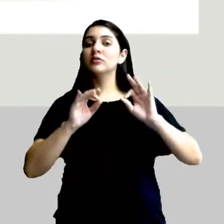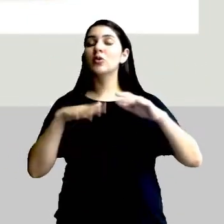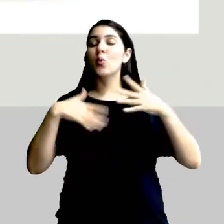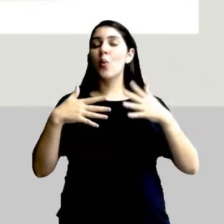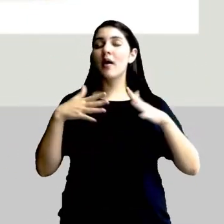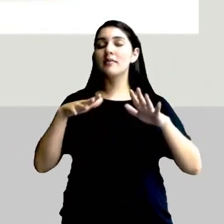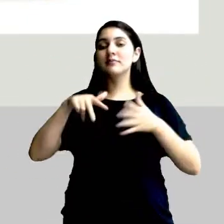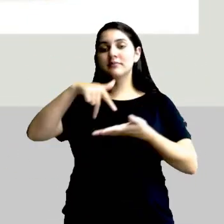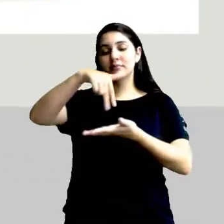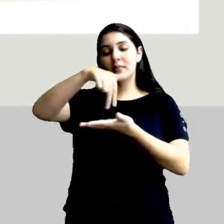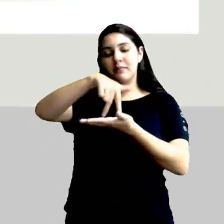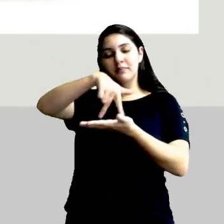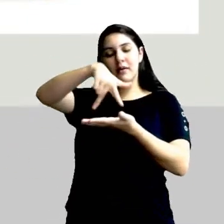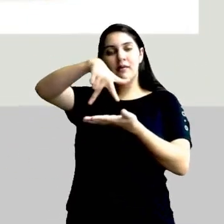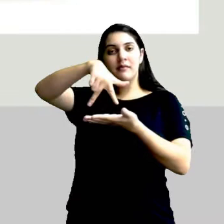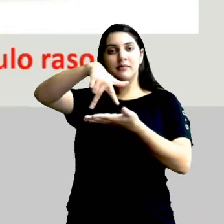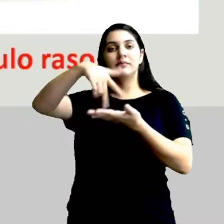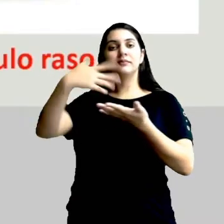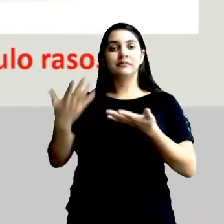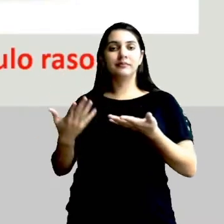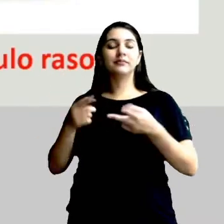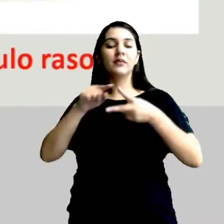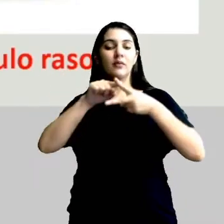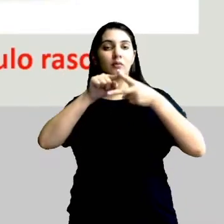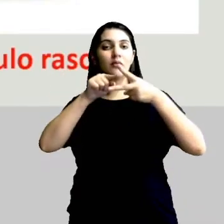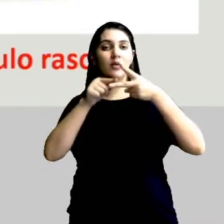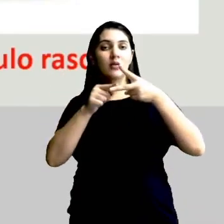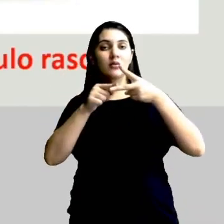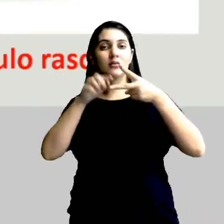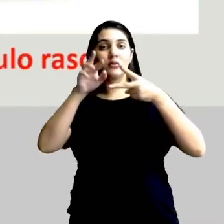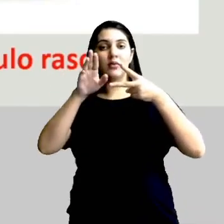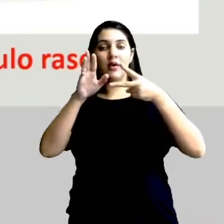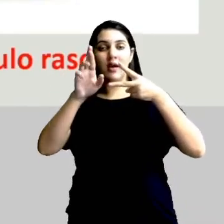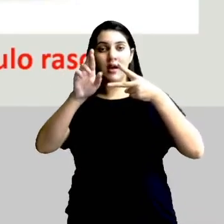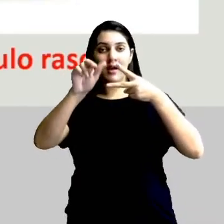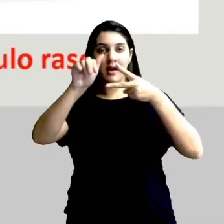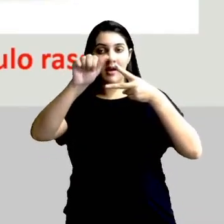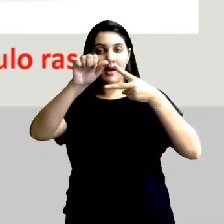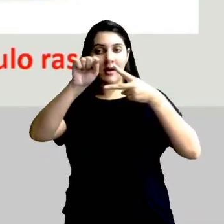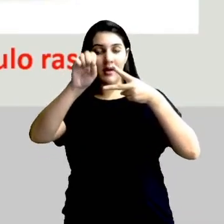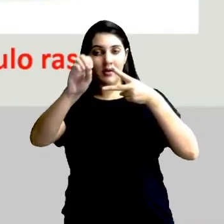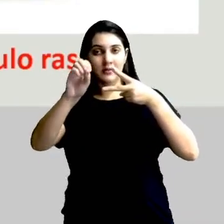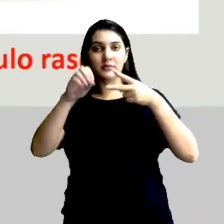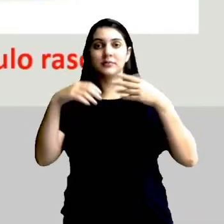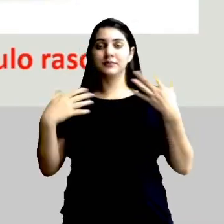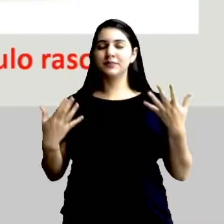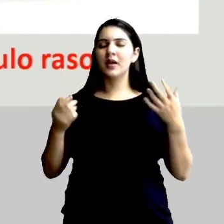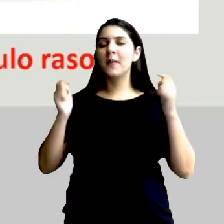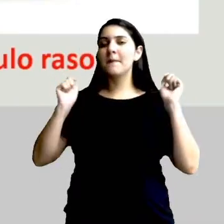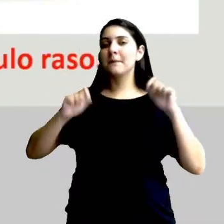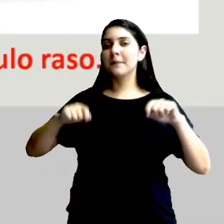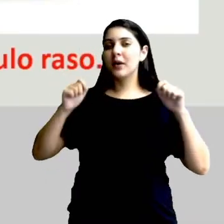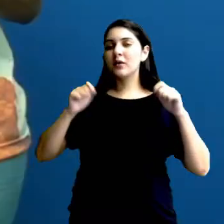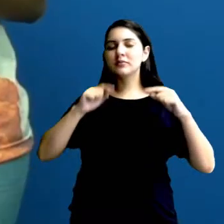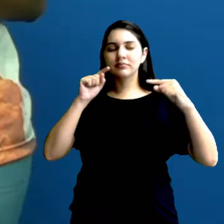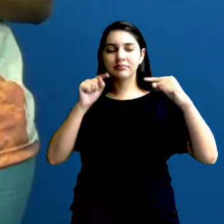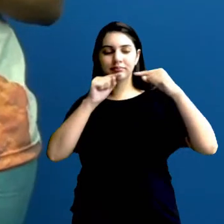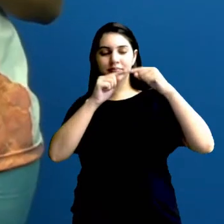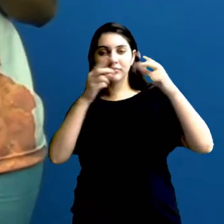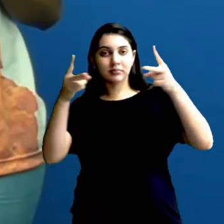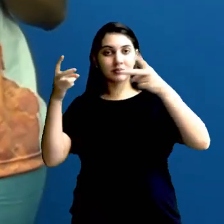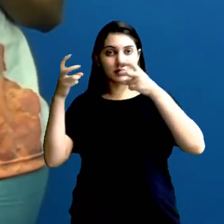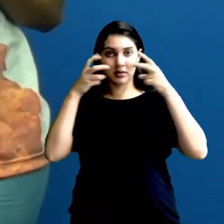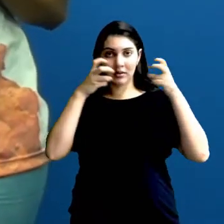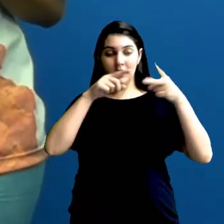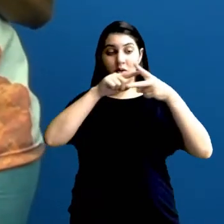abertura de perna? Isso mesmo, um ângulo raso. Então, ó, nós podemos